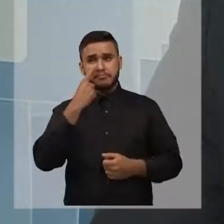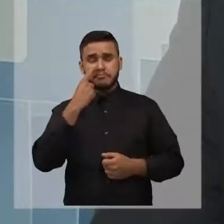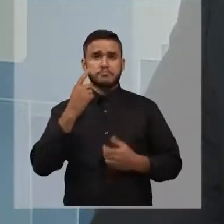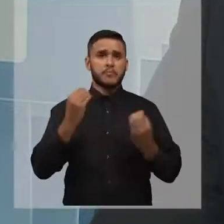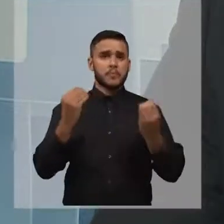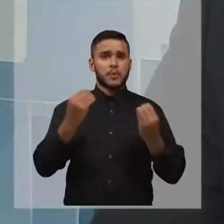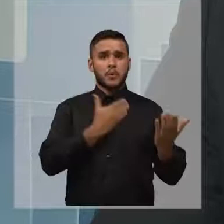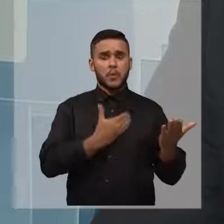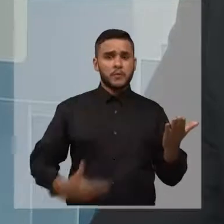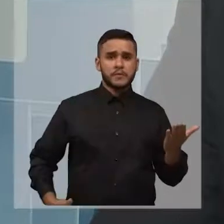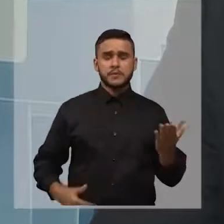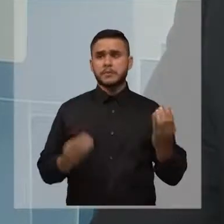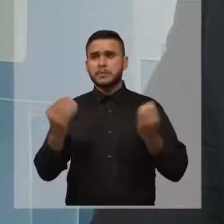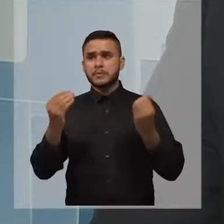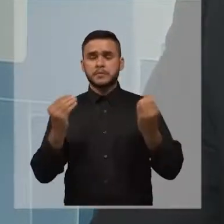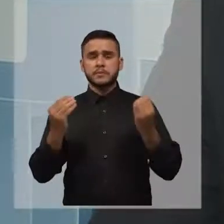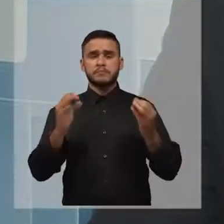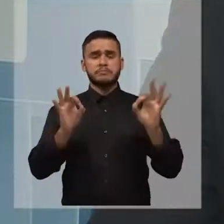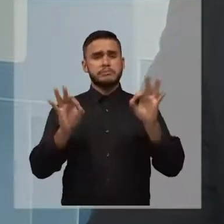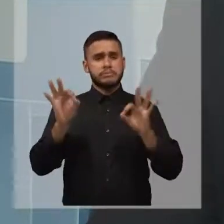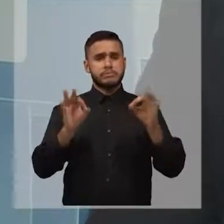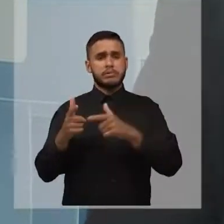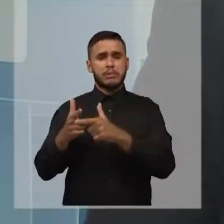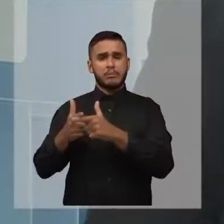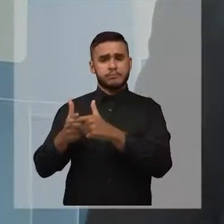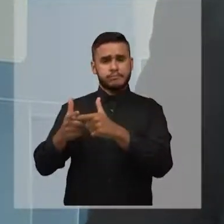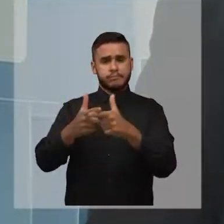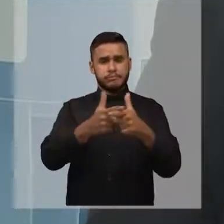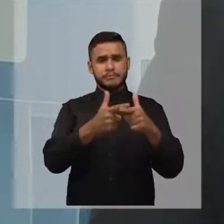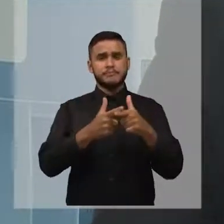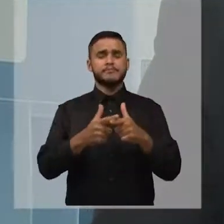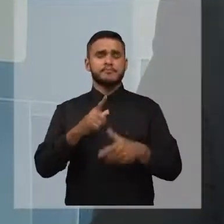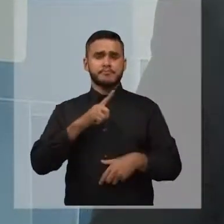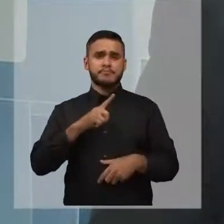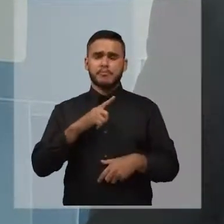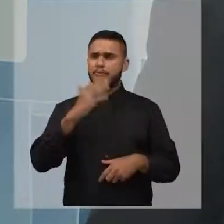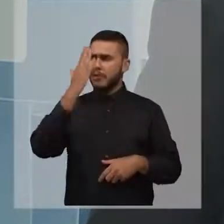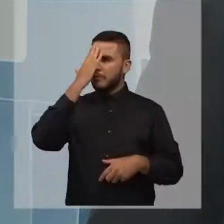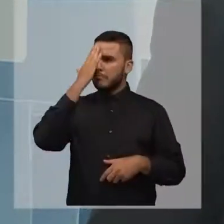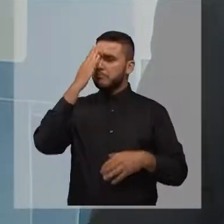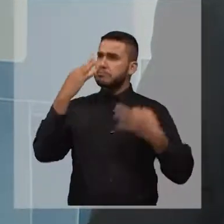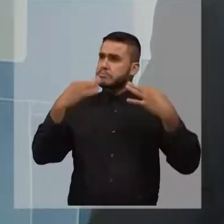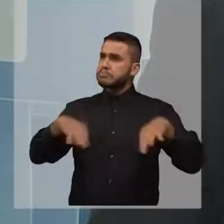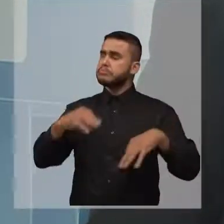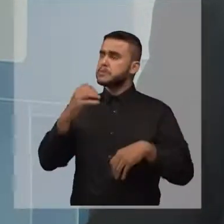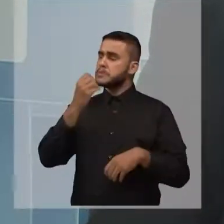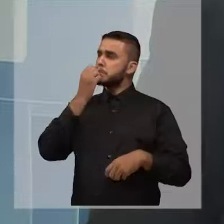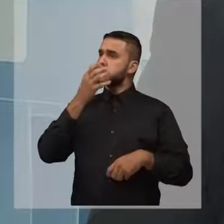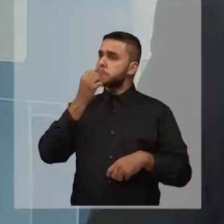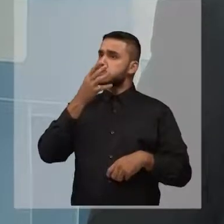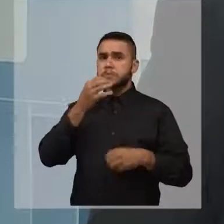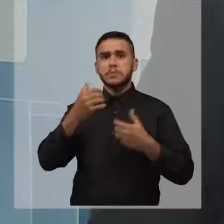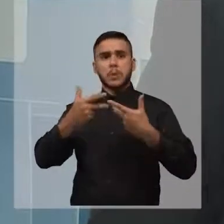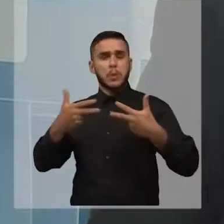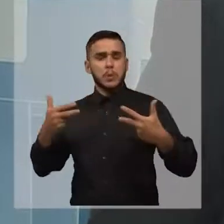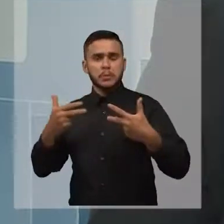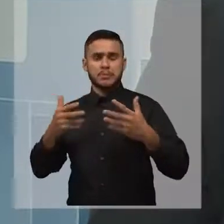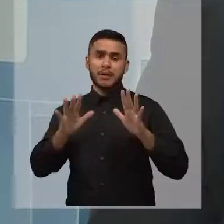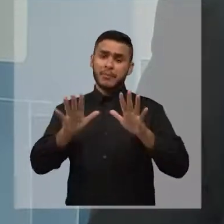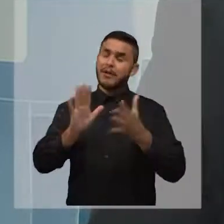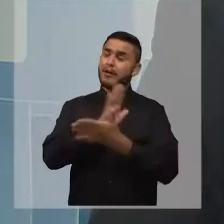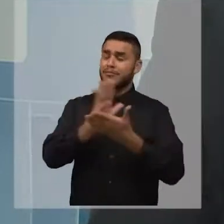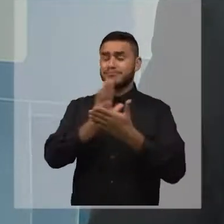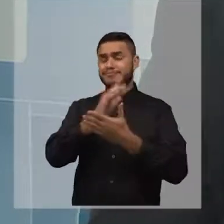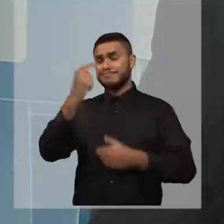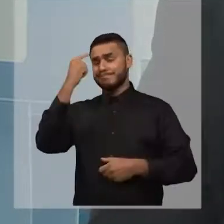problemas e também por ações. É um misto de felicidade e desapontamento, né? A gente avalia